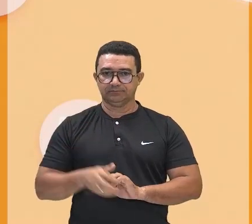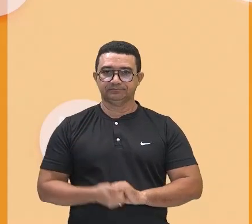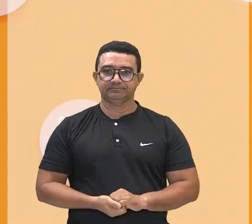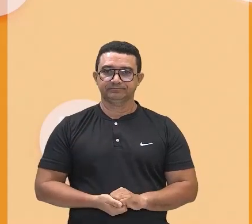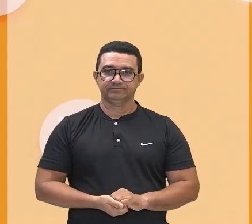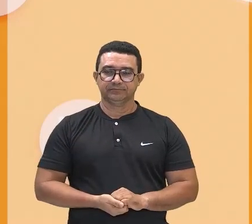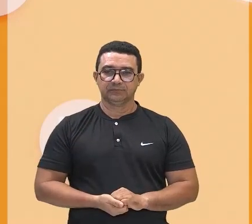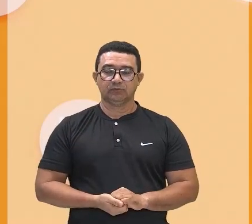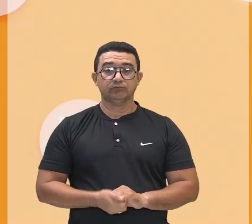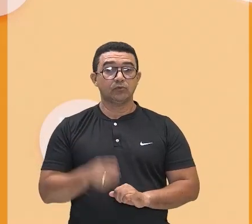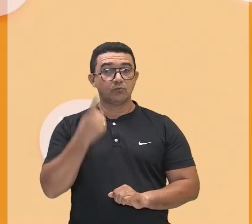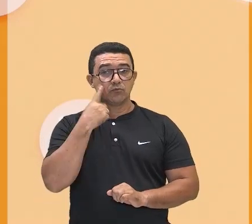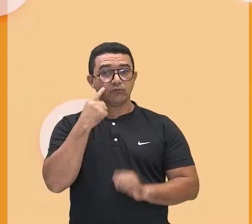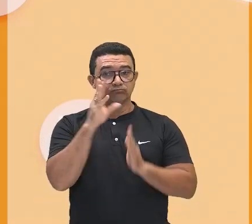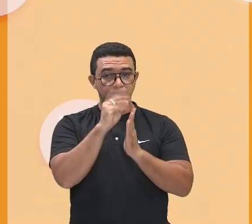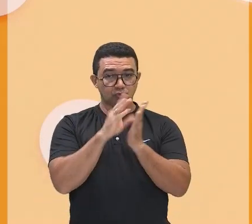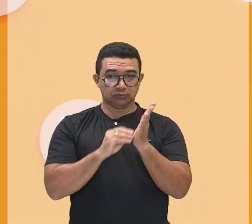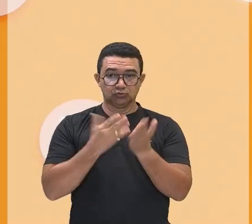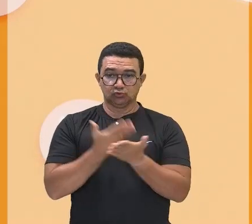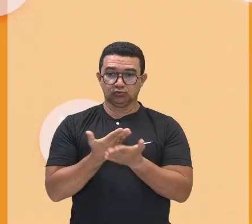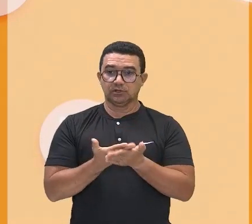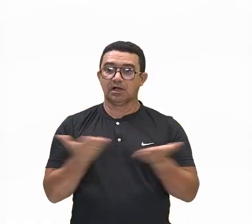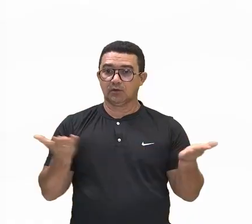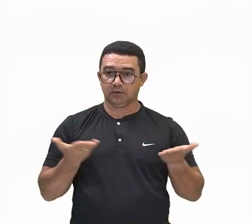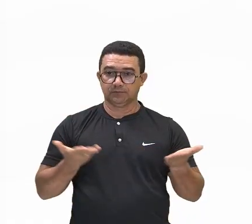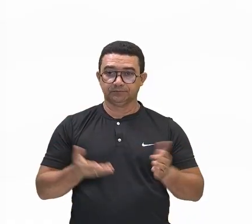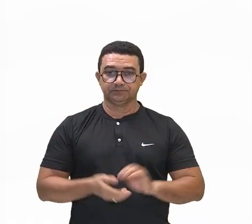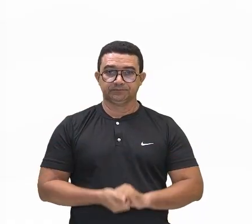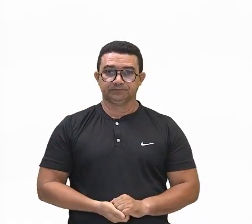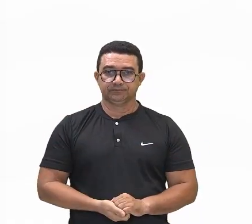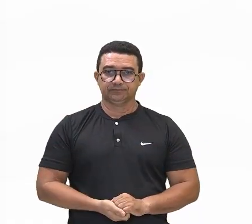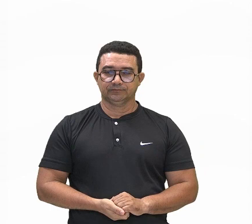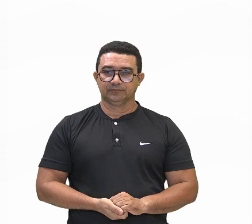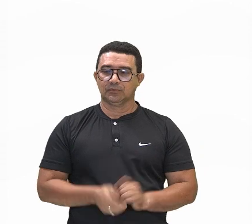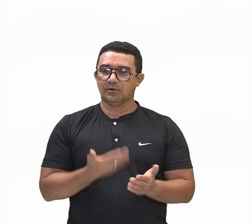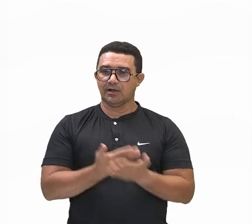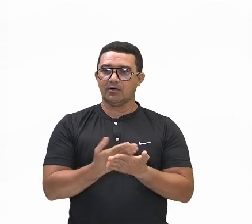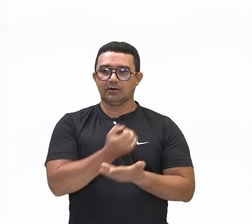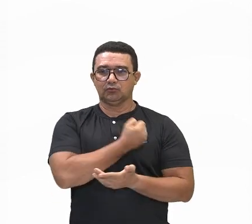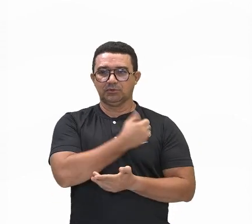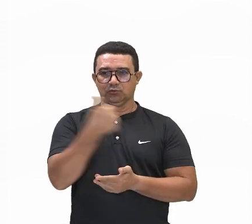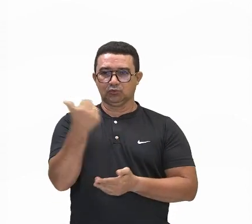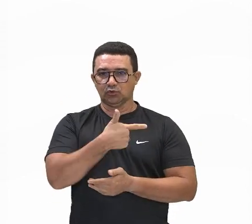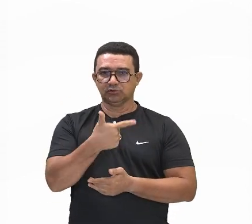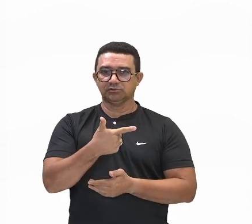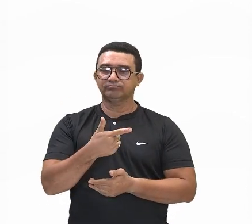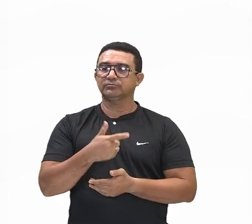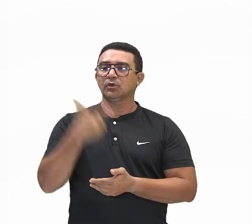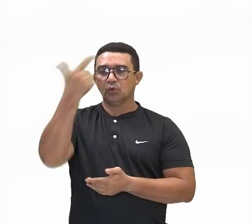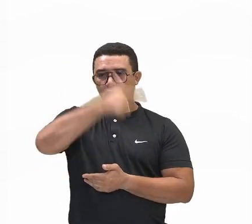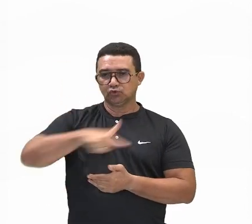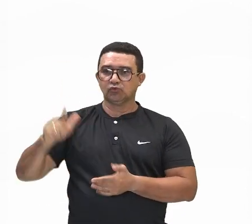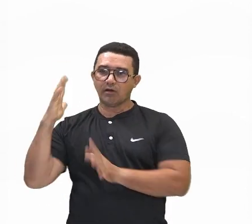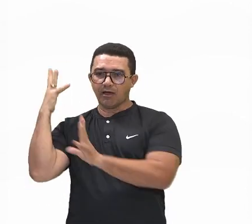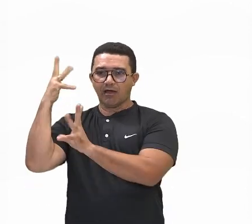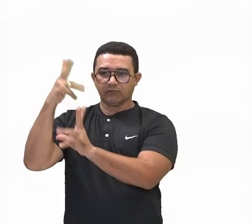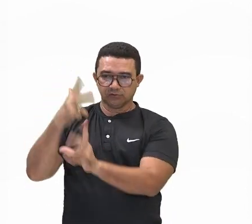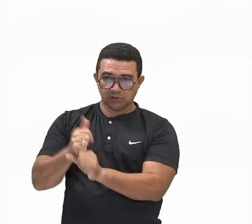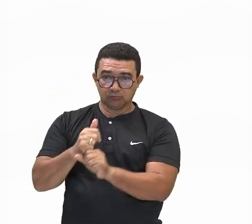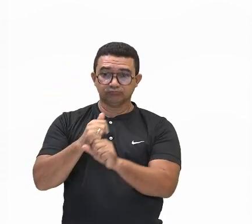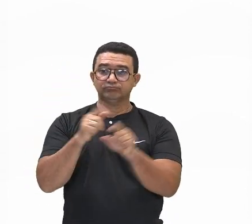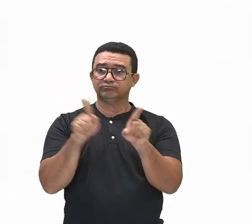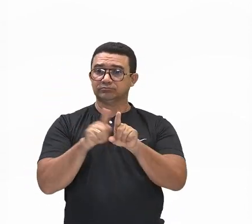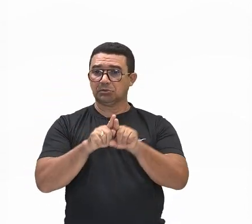vamos ver o que nós iremos estudar neste momento. Na nossa aula 12, nós iremos continuar aí a nossa revisão